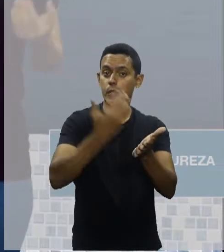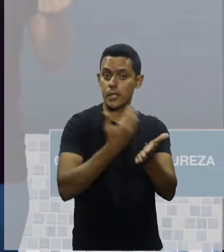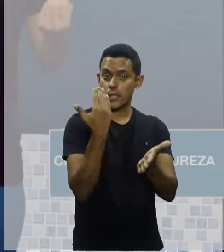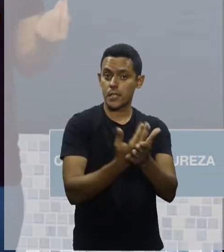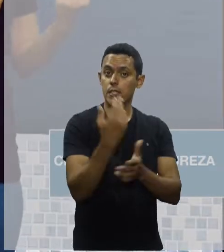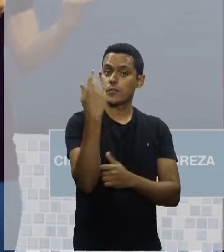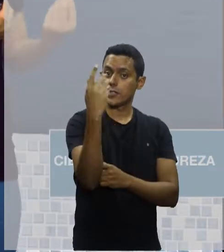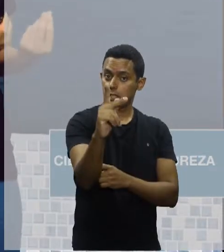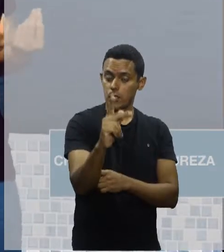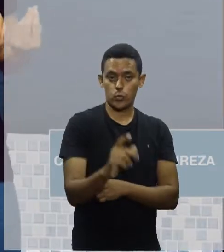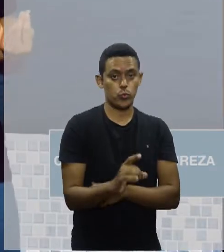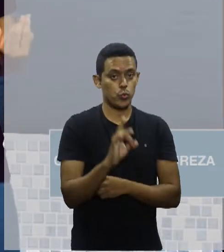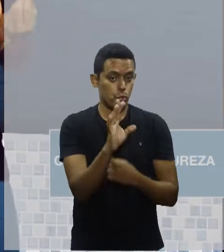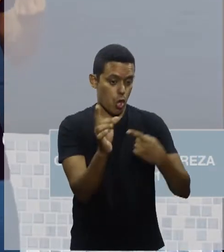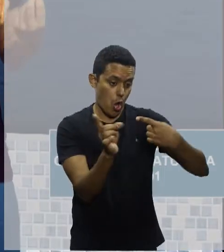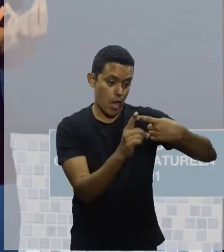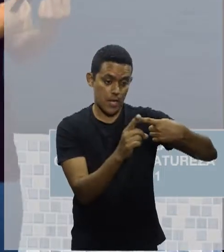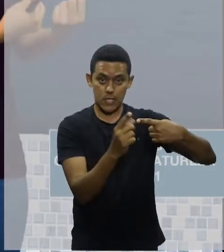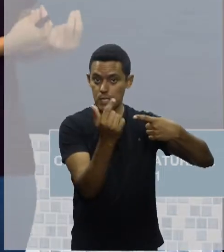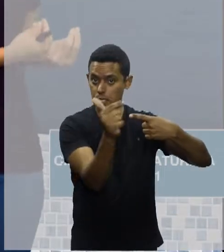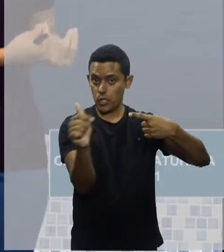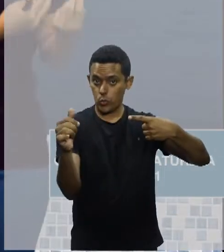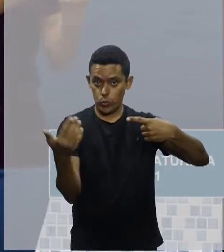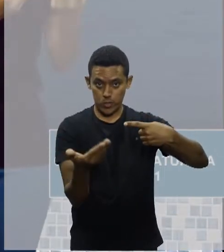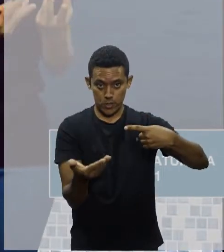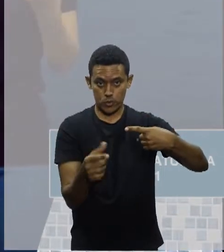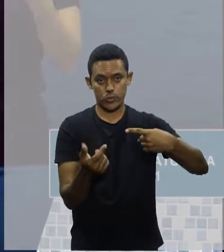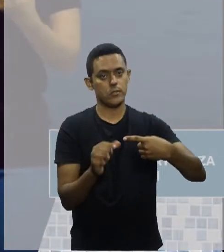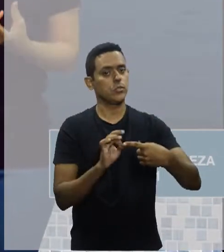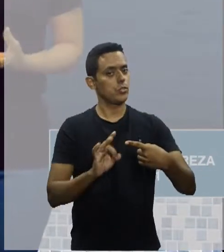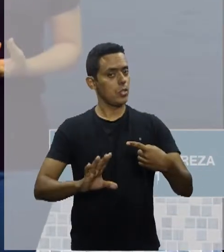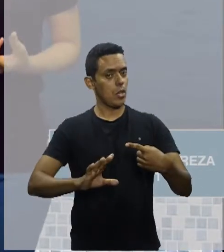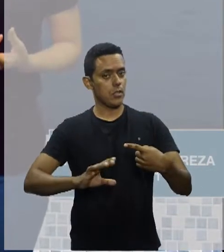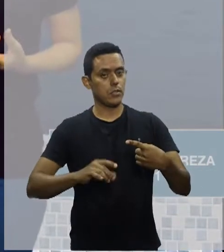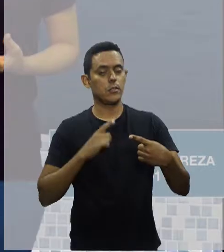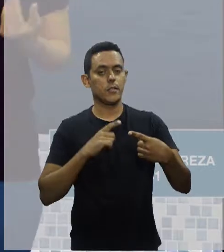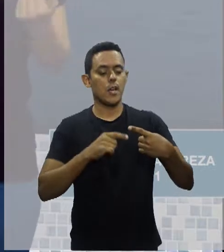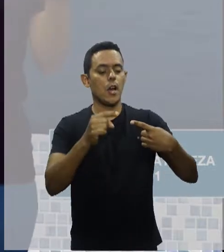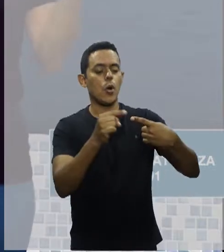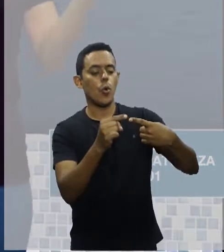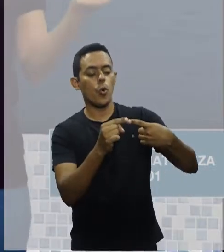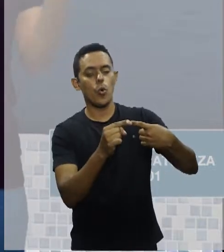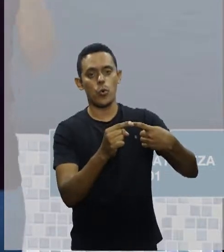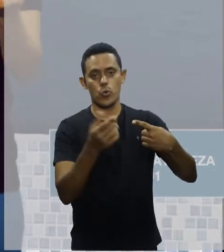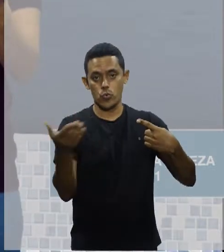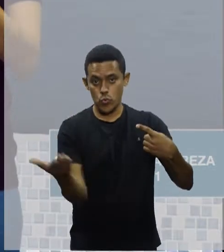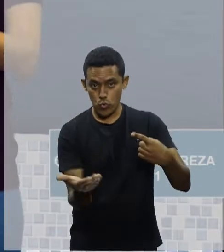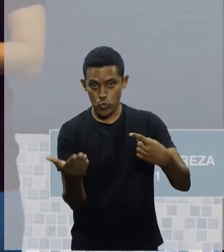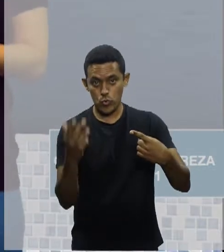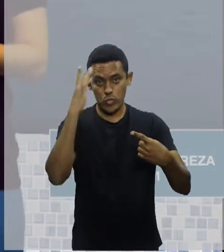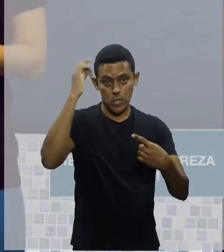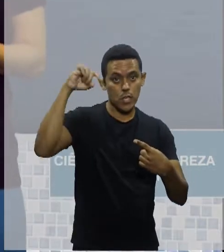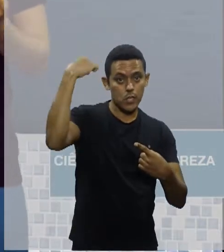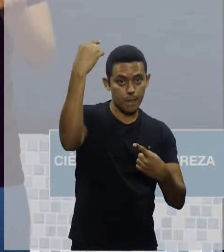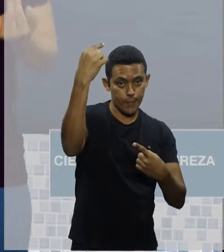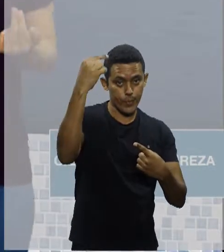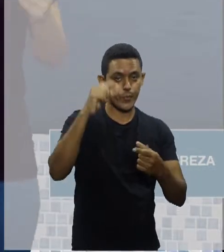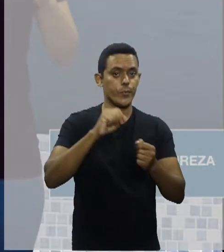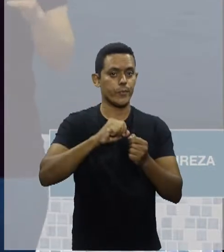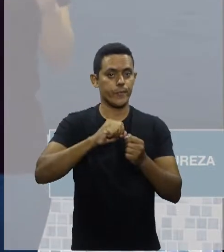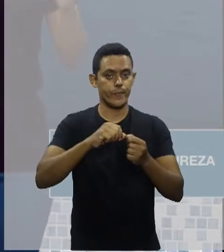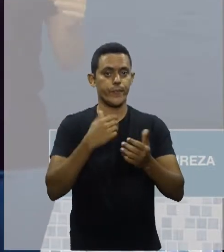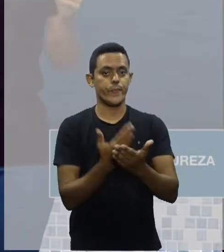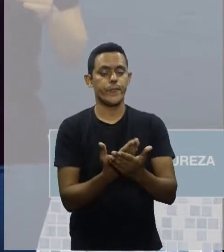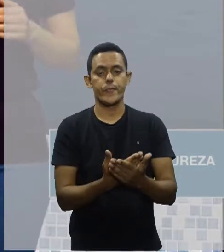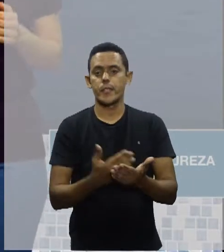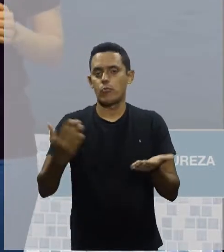vocês. Apenas a aula 1, que é essa que eu vou dar, que está dividida em dois encontros, a Ciência no Contexto da Pandemia, é